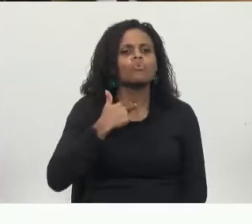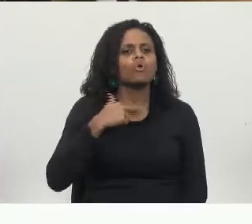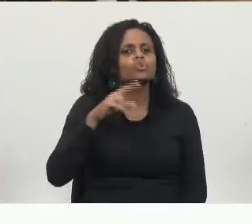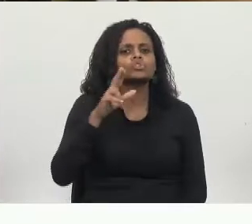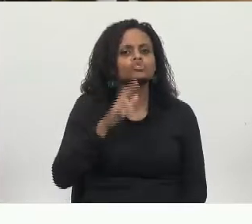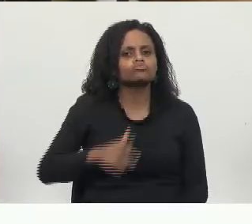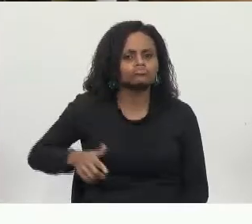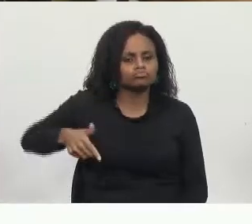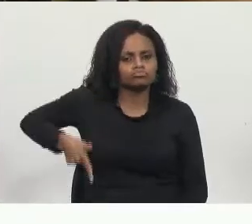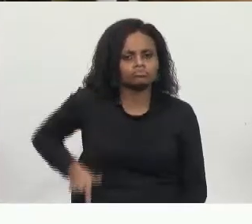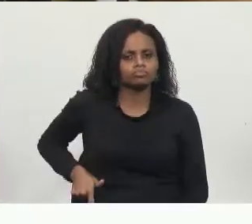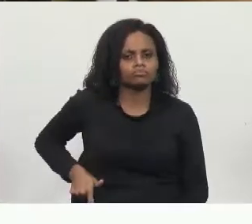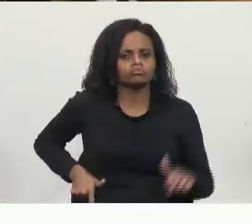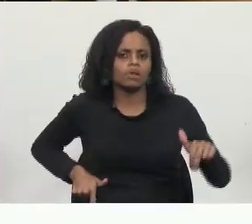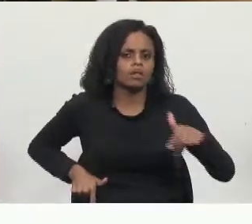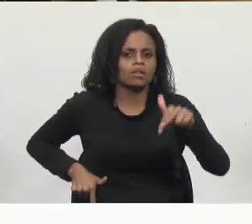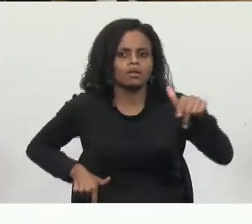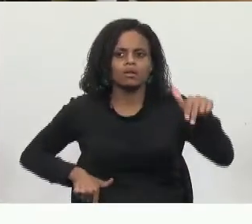aqui?